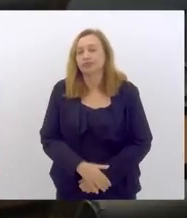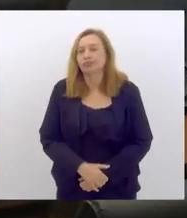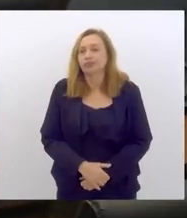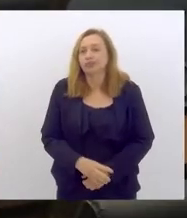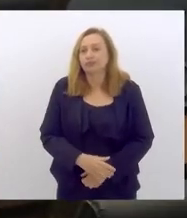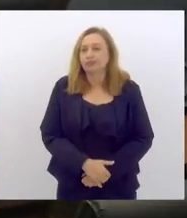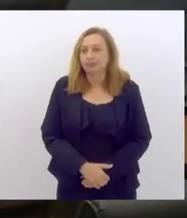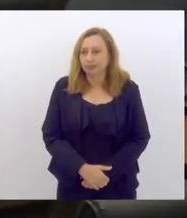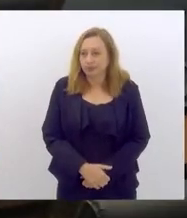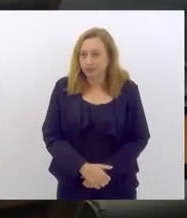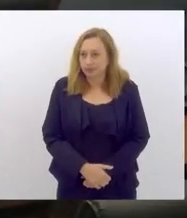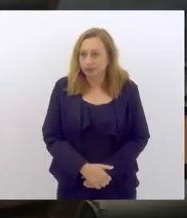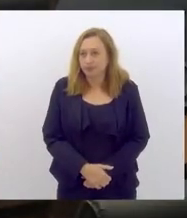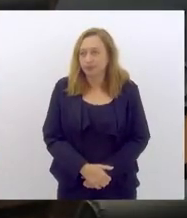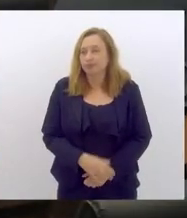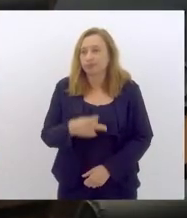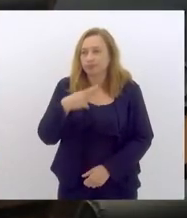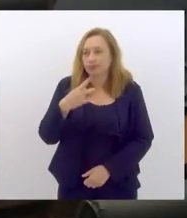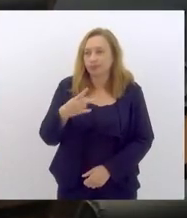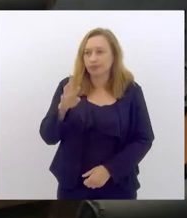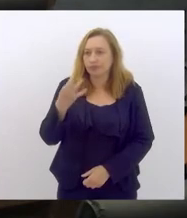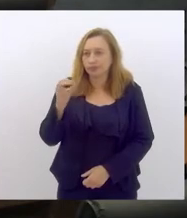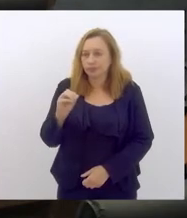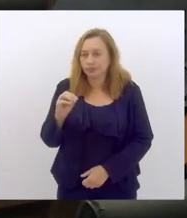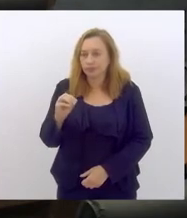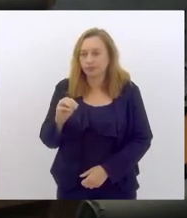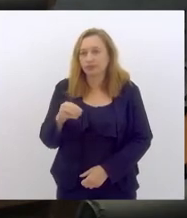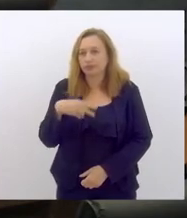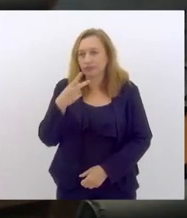Deputado Giovanni Ratinho, para a sua declaração de voto.